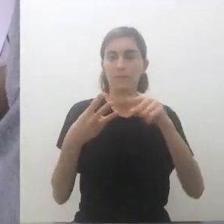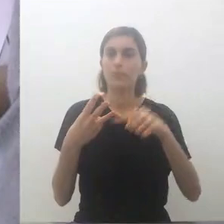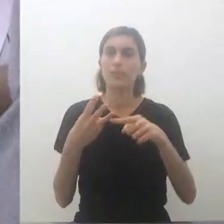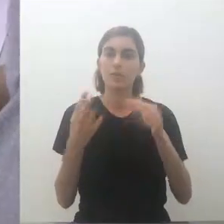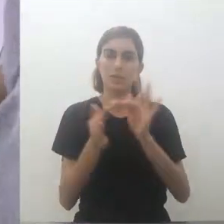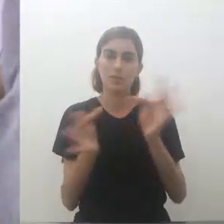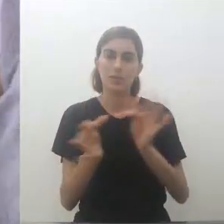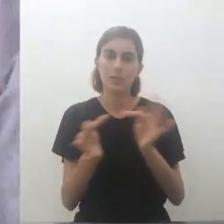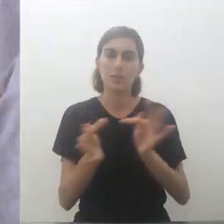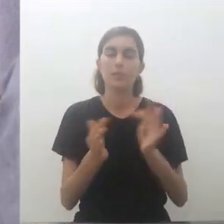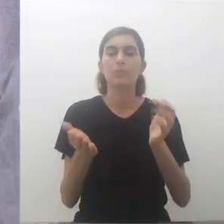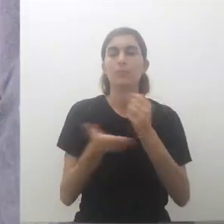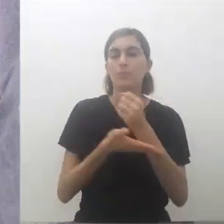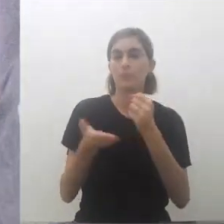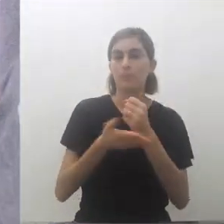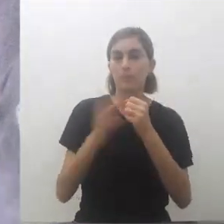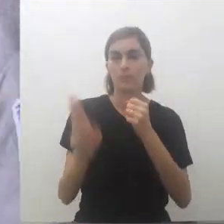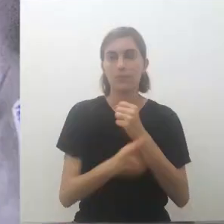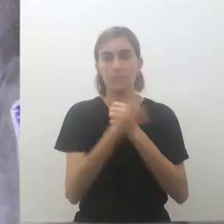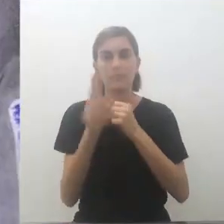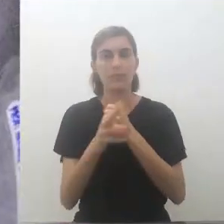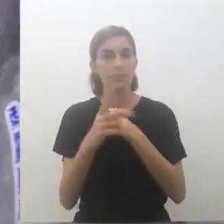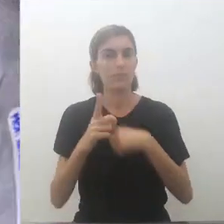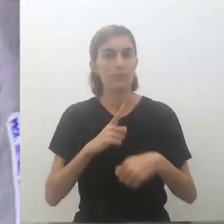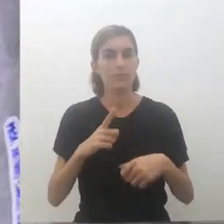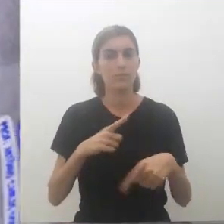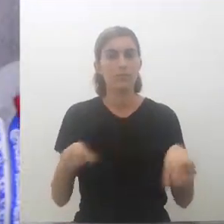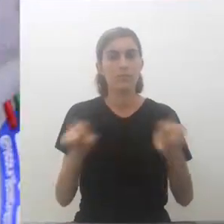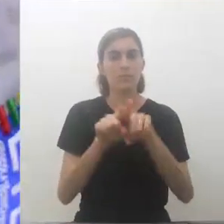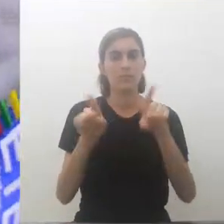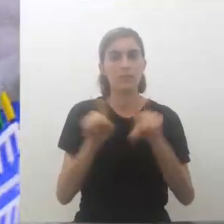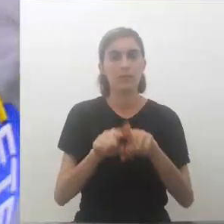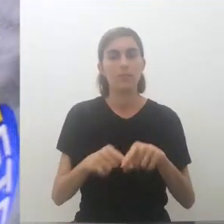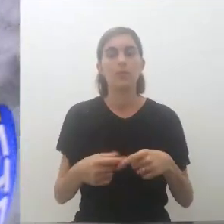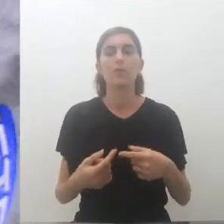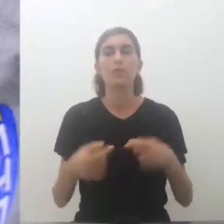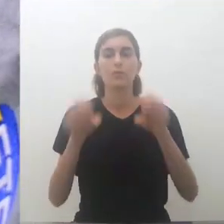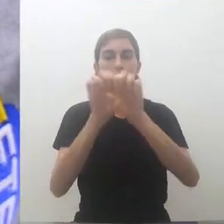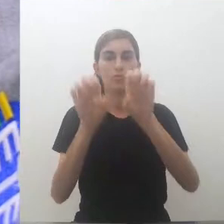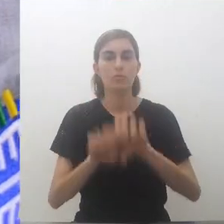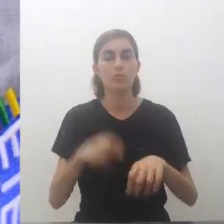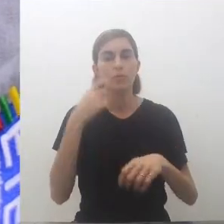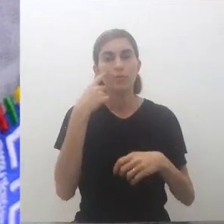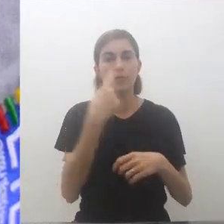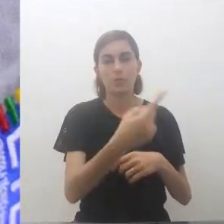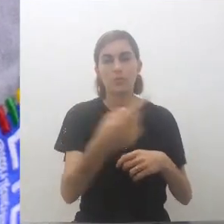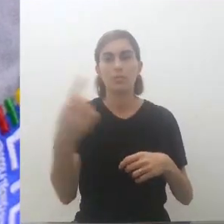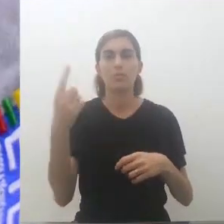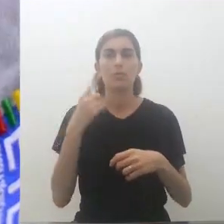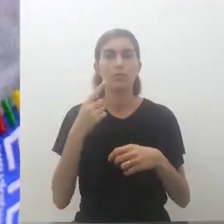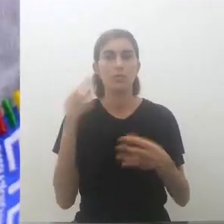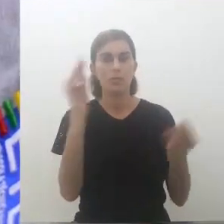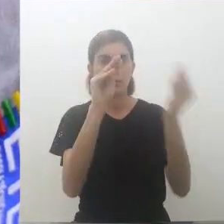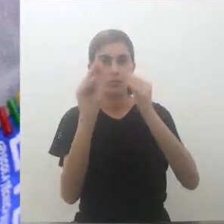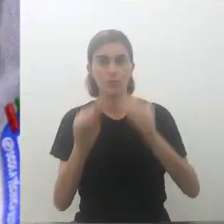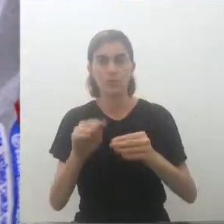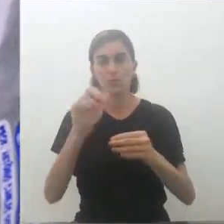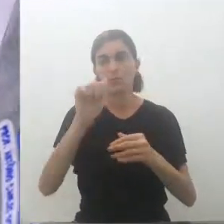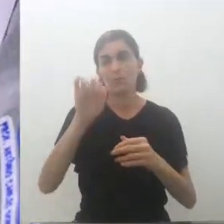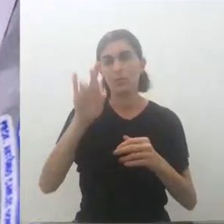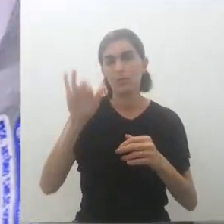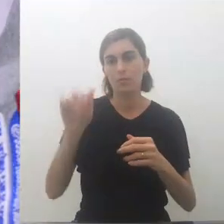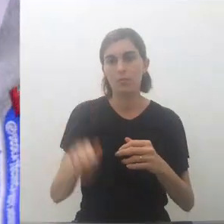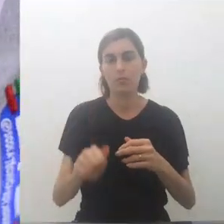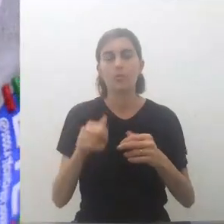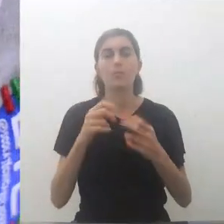usar, temos também as medidas áureas. Se você observar, a seção áurea ou seção dourada é